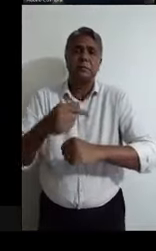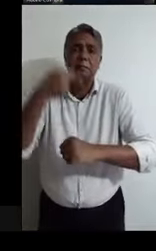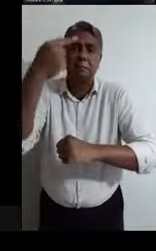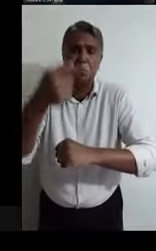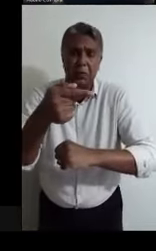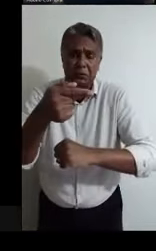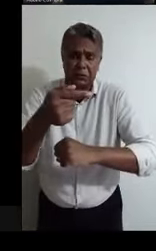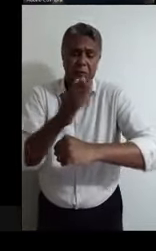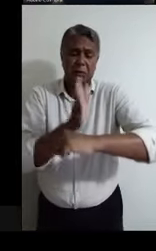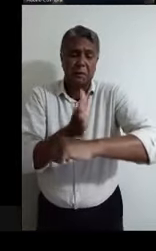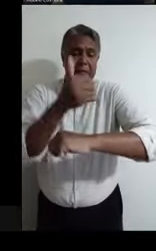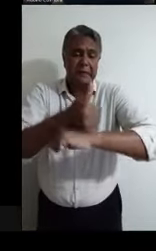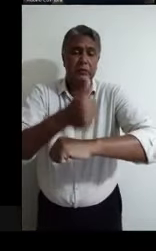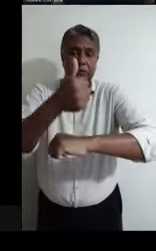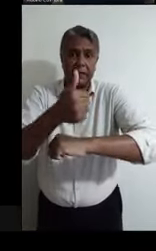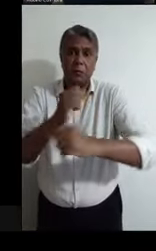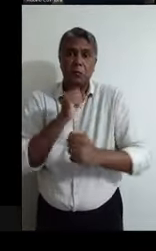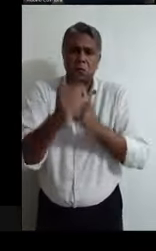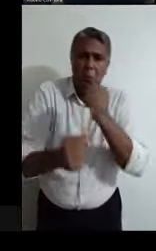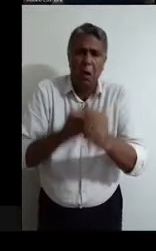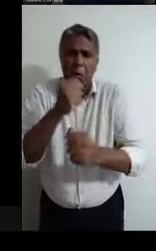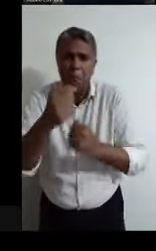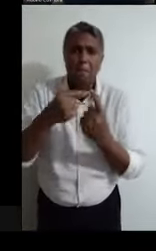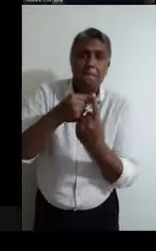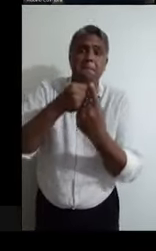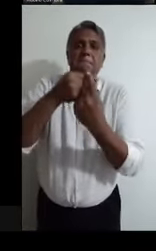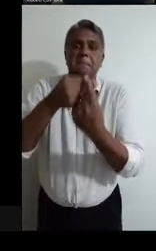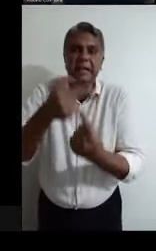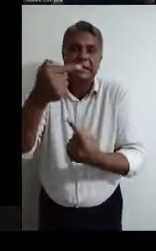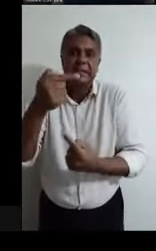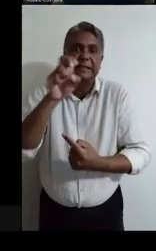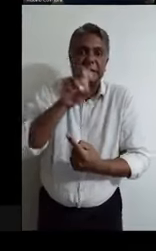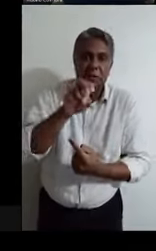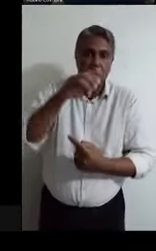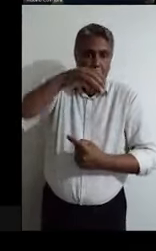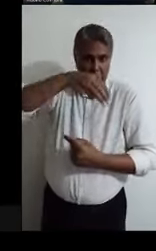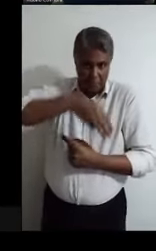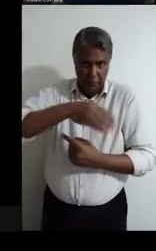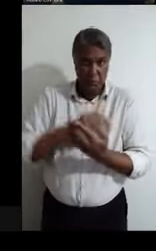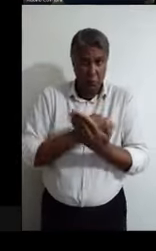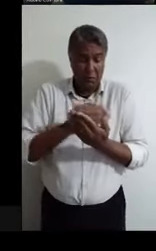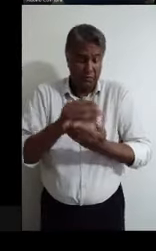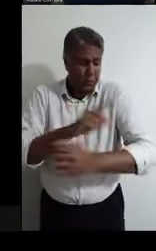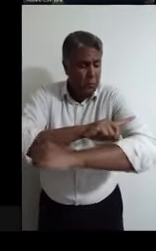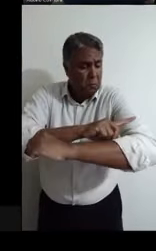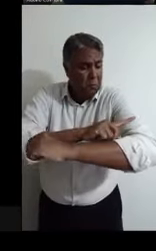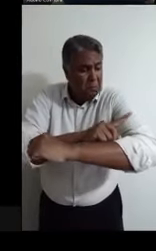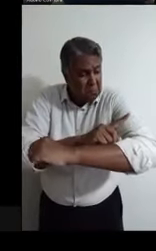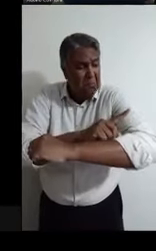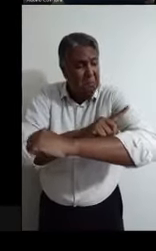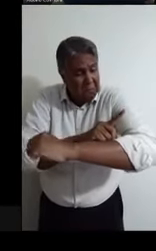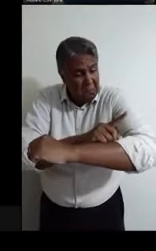tempo, ele percorreu 75 metros. Isso se deve ao fato de que ele iniciou com uma velocidade baixa e